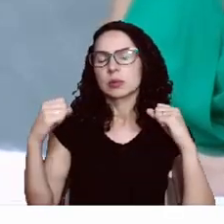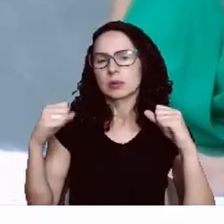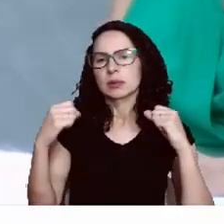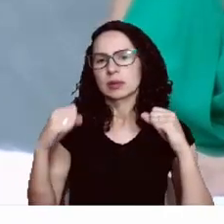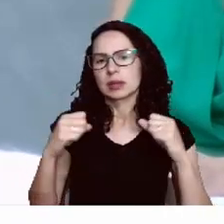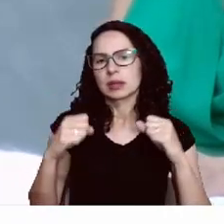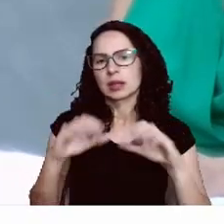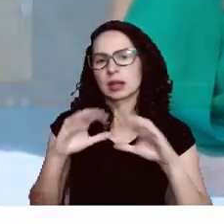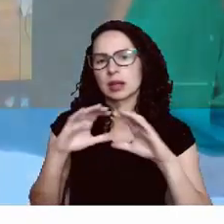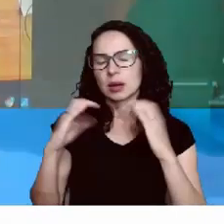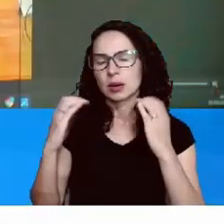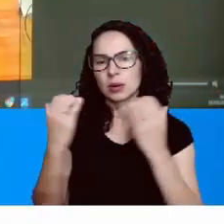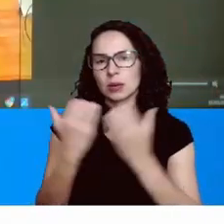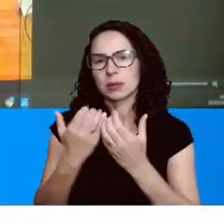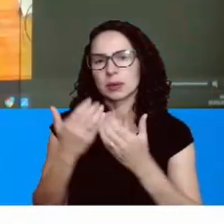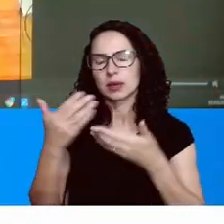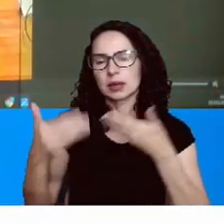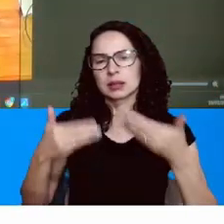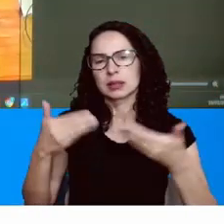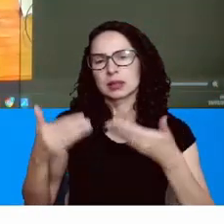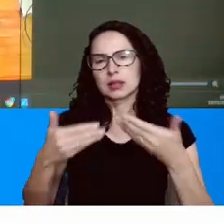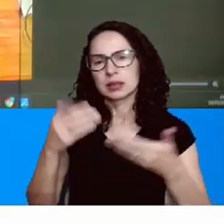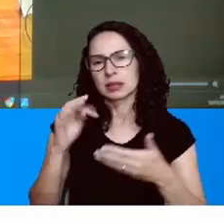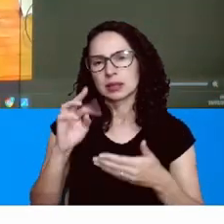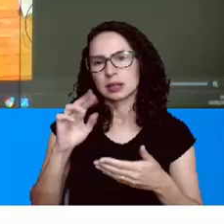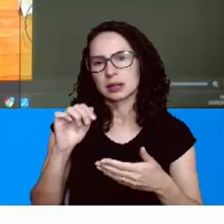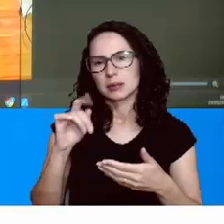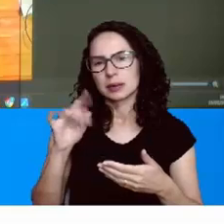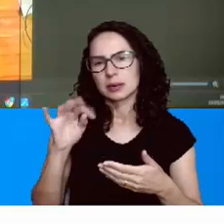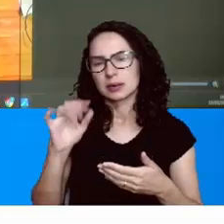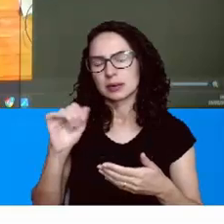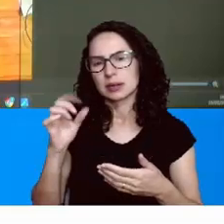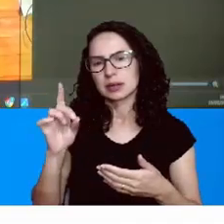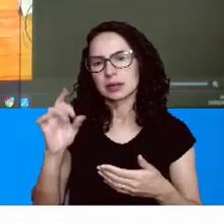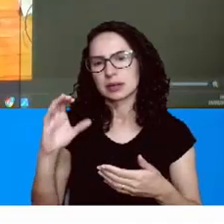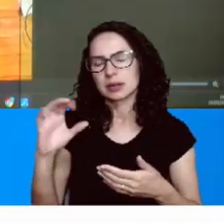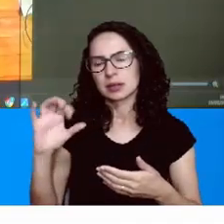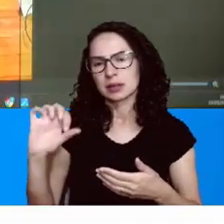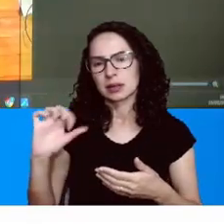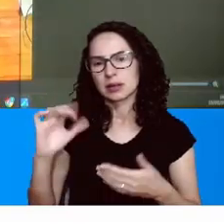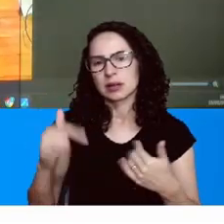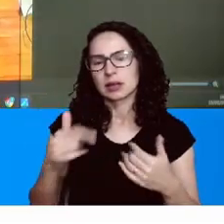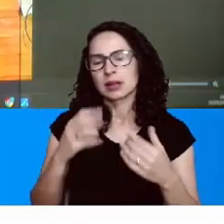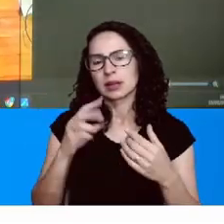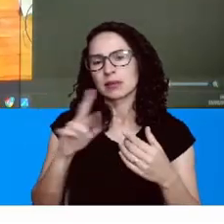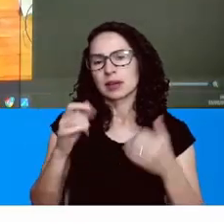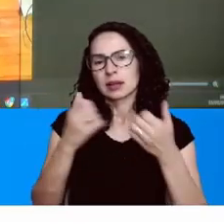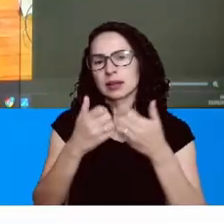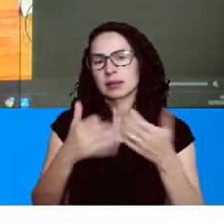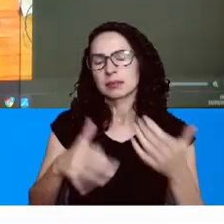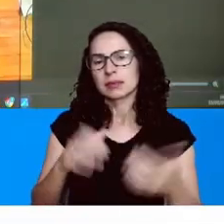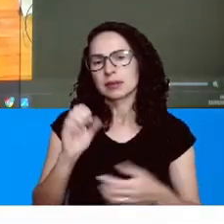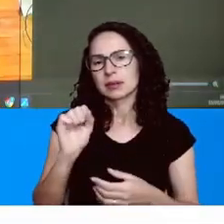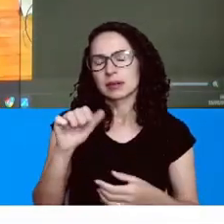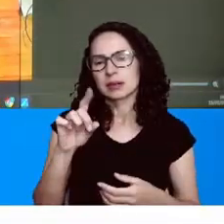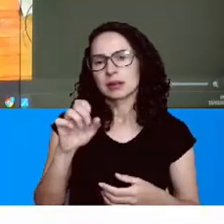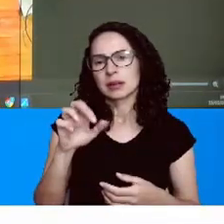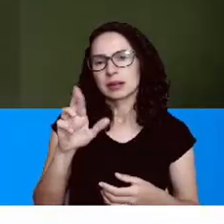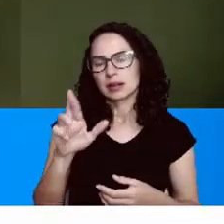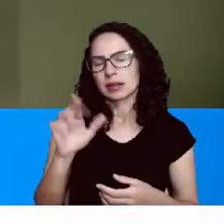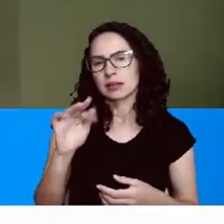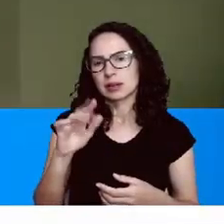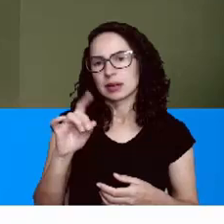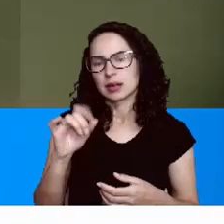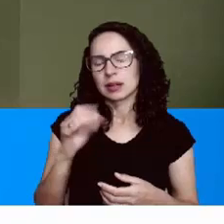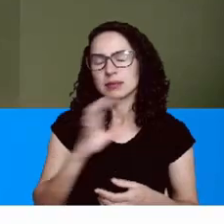comunidade terapêutica DC9. Aqui iremos contar a história de Sander Fernandes Silva. Sua paixão